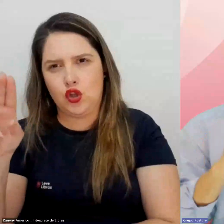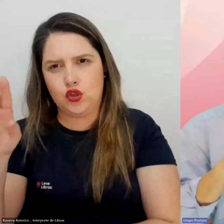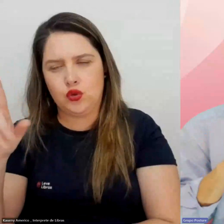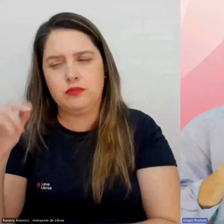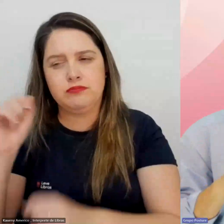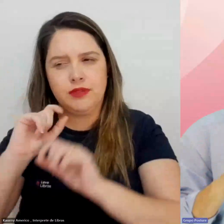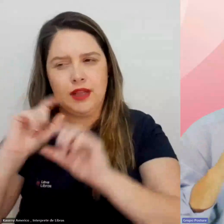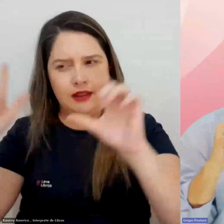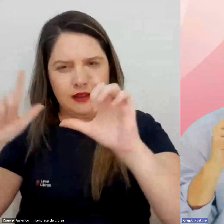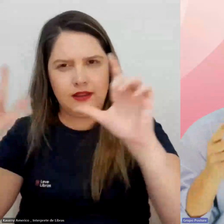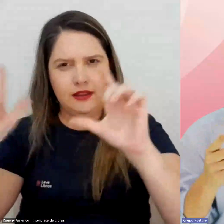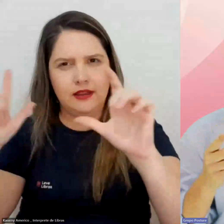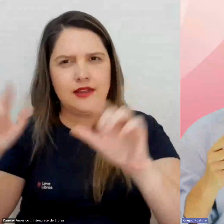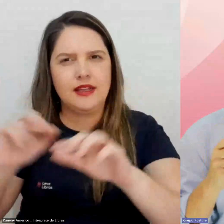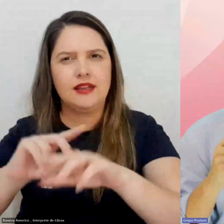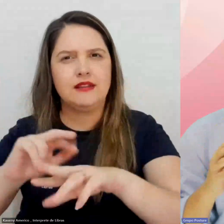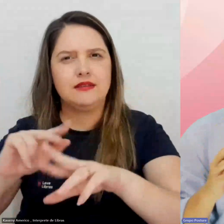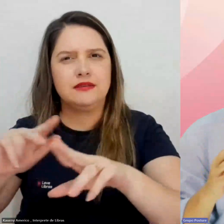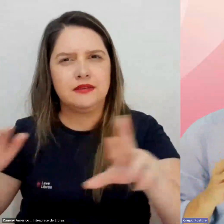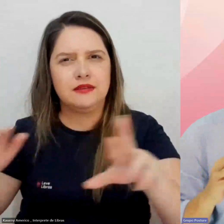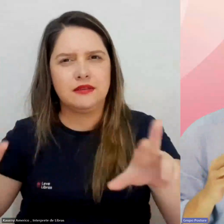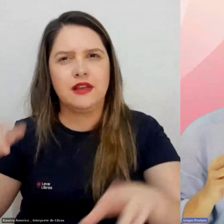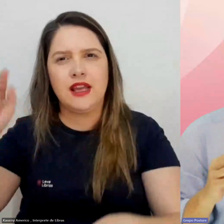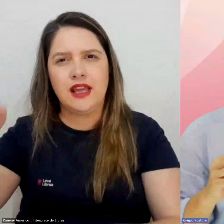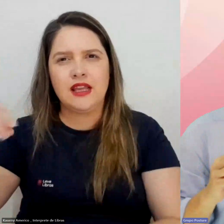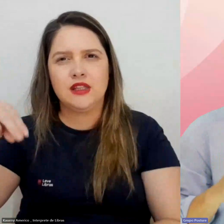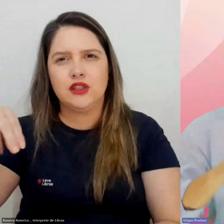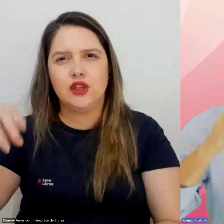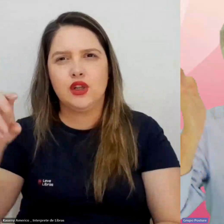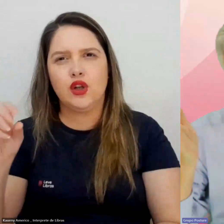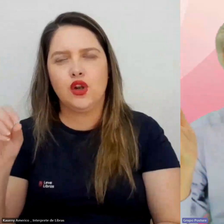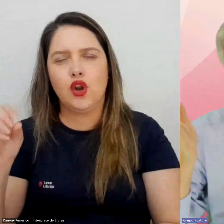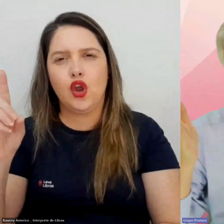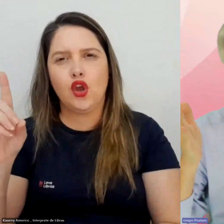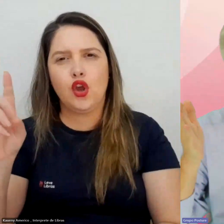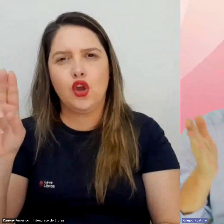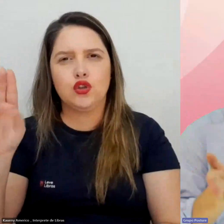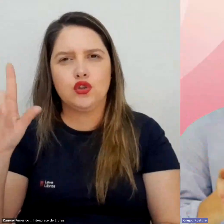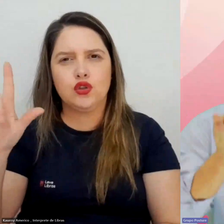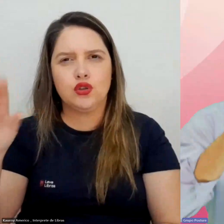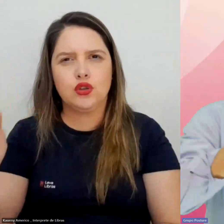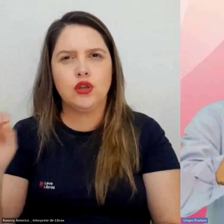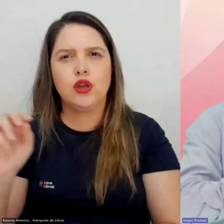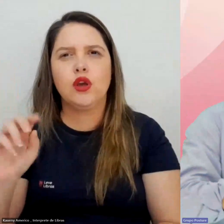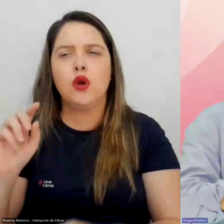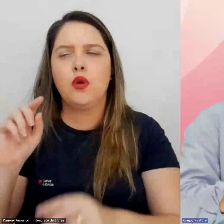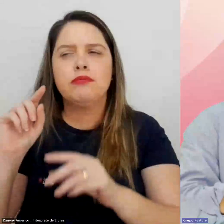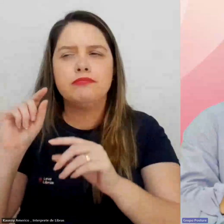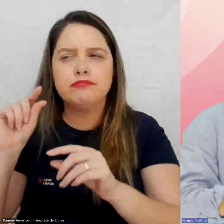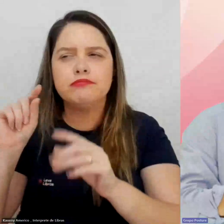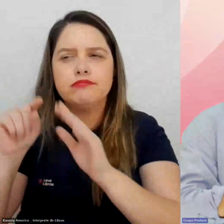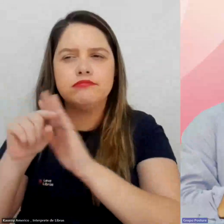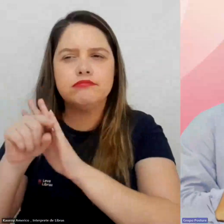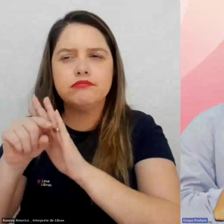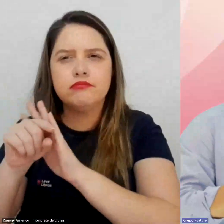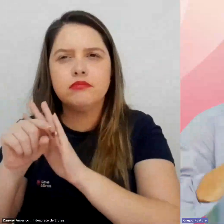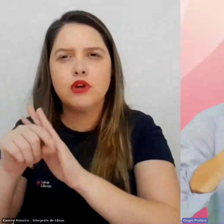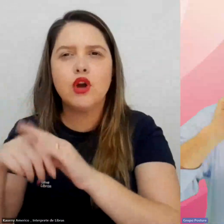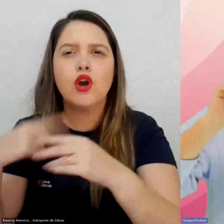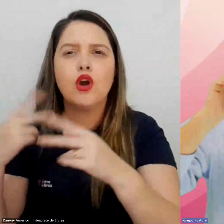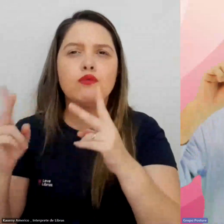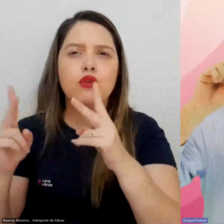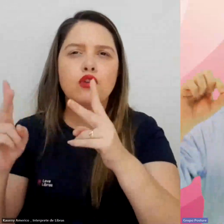as características desse nódulo é o que vão dar. Vou continuar a investigação ou não vou continuar a investigação?